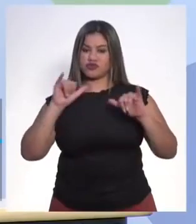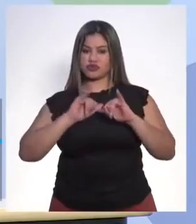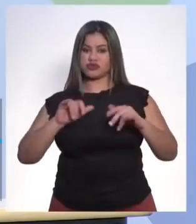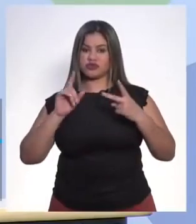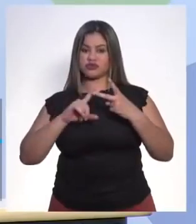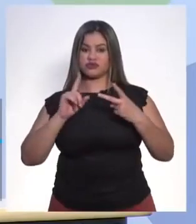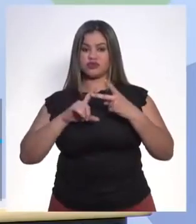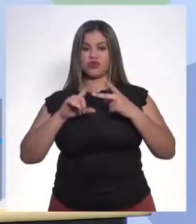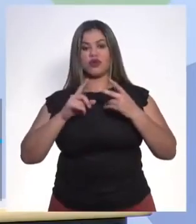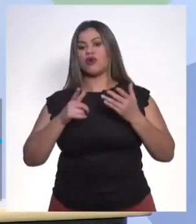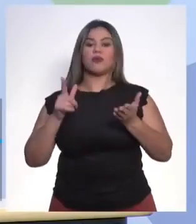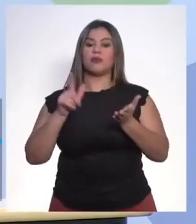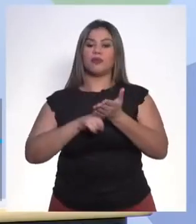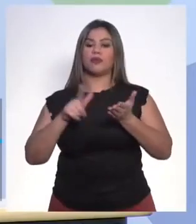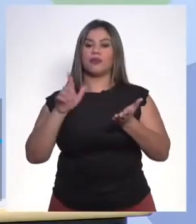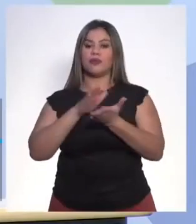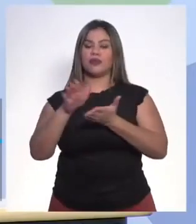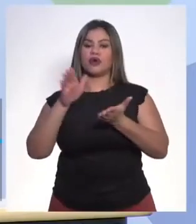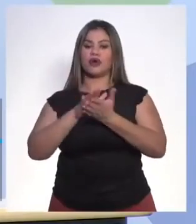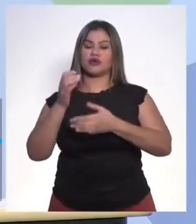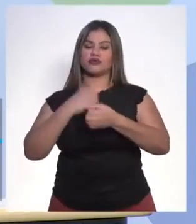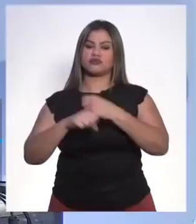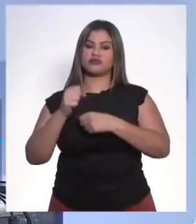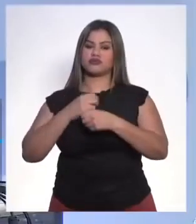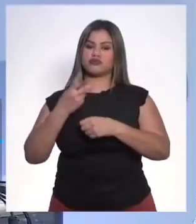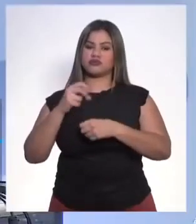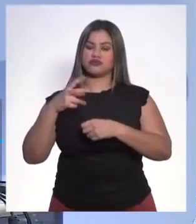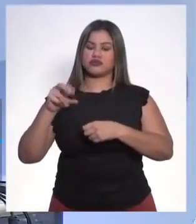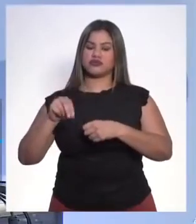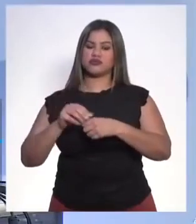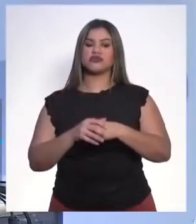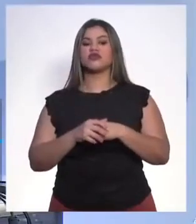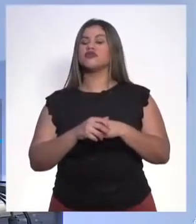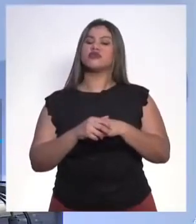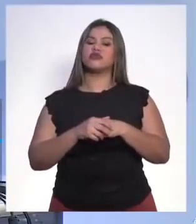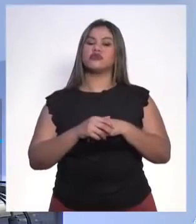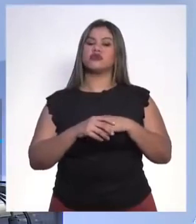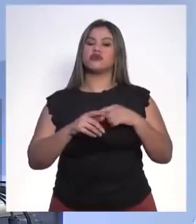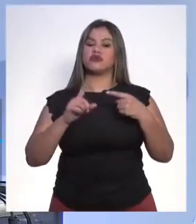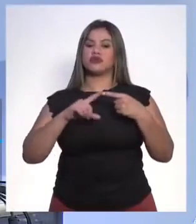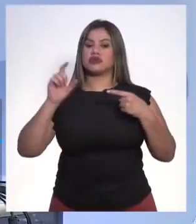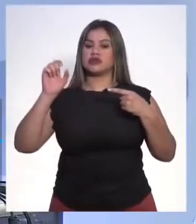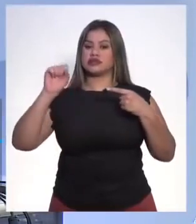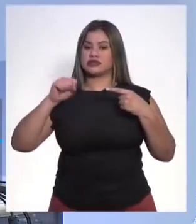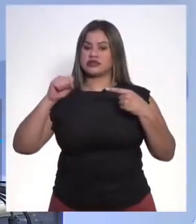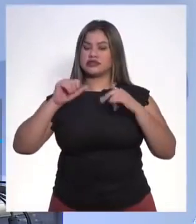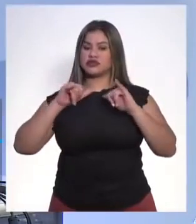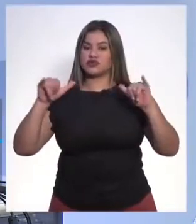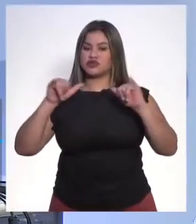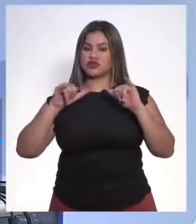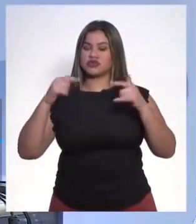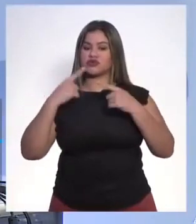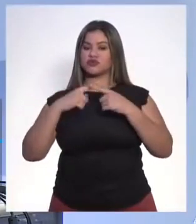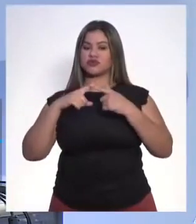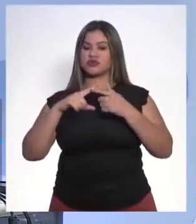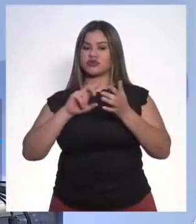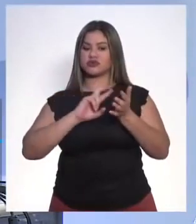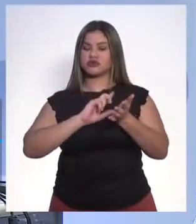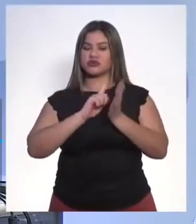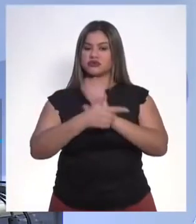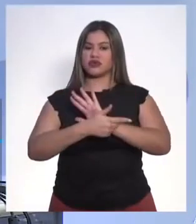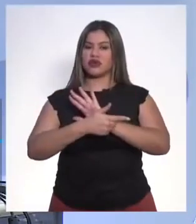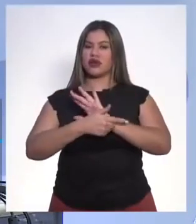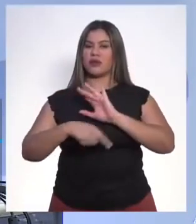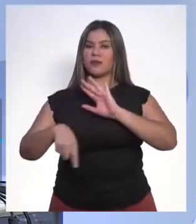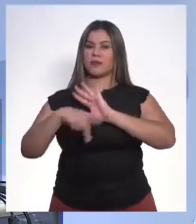2020. A Pro Maria acrescentou assim, Maria Celeste, eu acho. Notícia, sim, atual, pois apresenta essa característica para prender o leitor